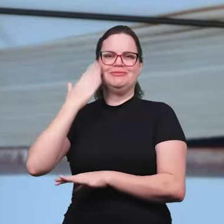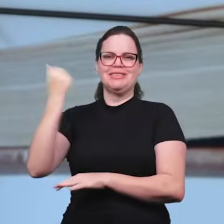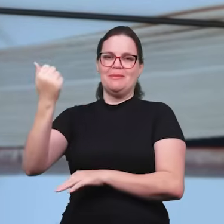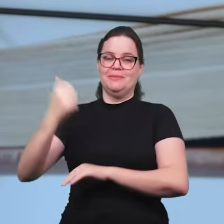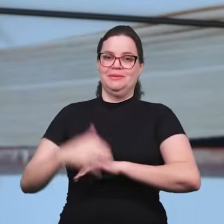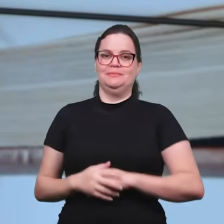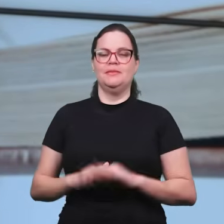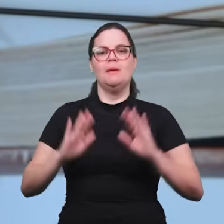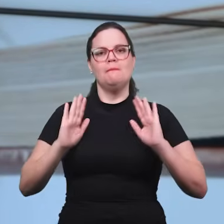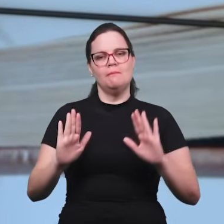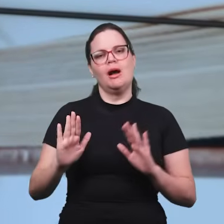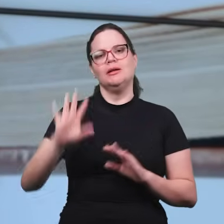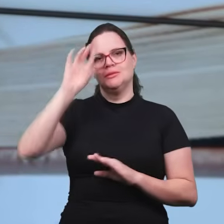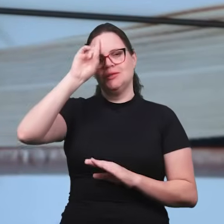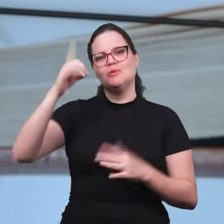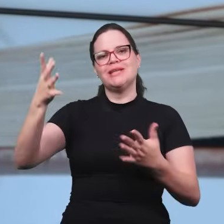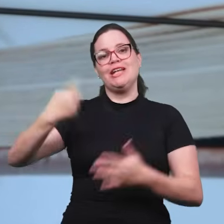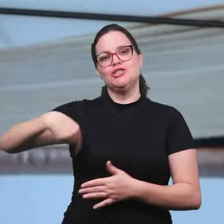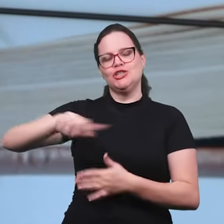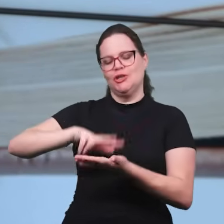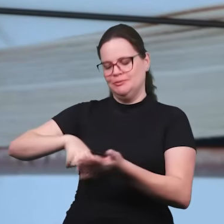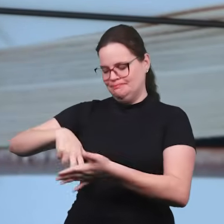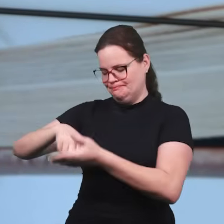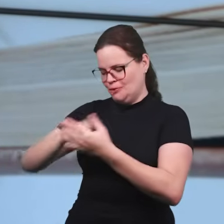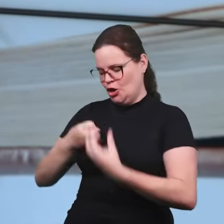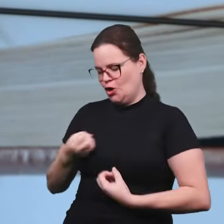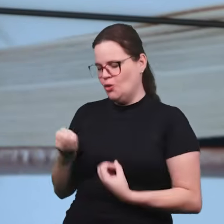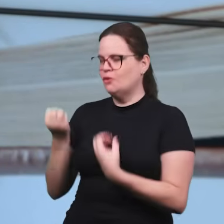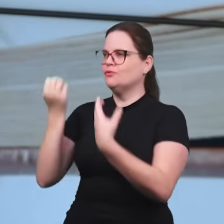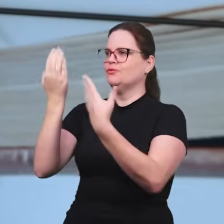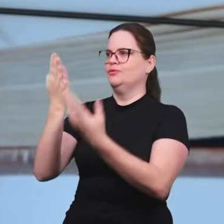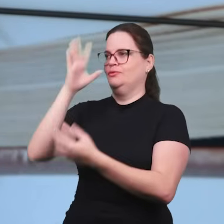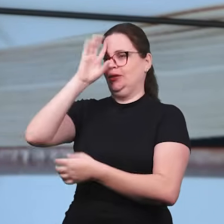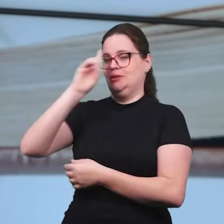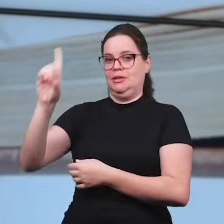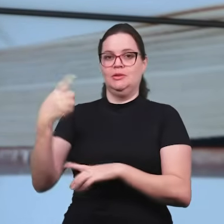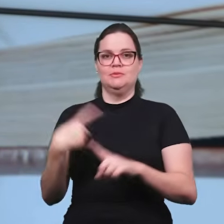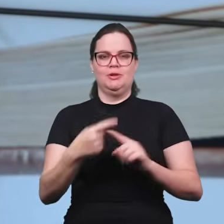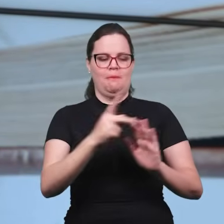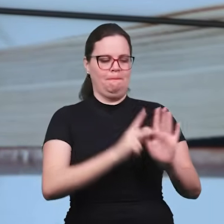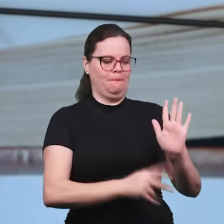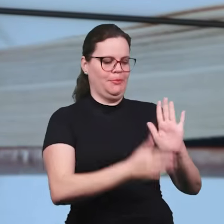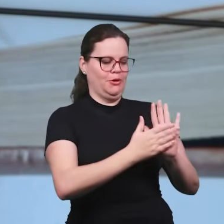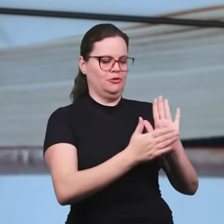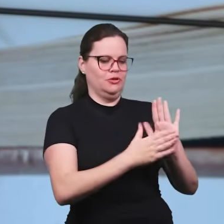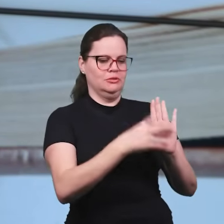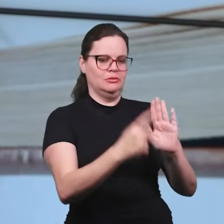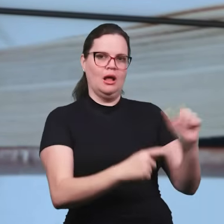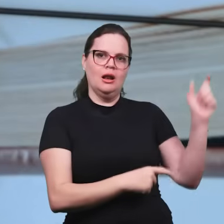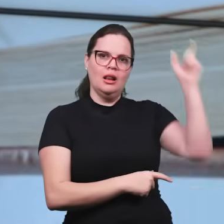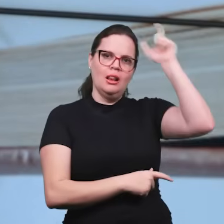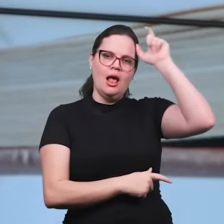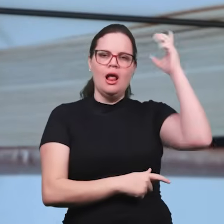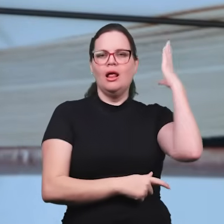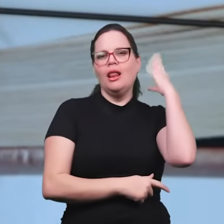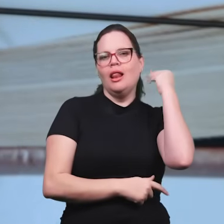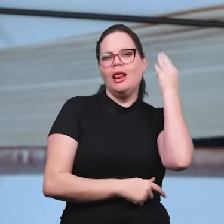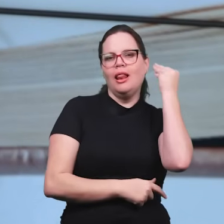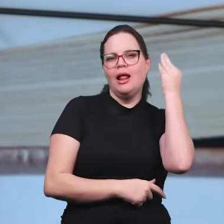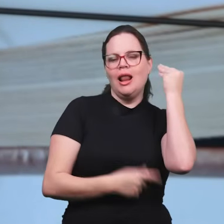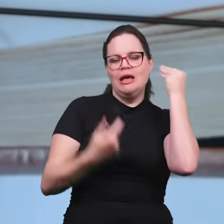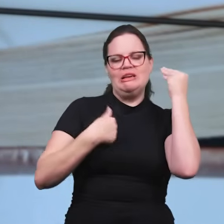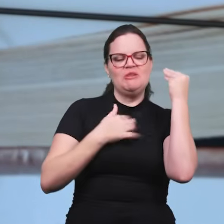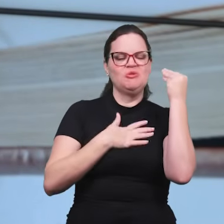nós cheguemos a Ele e confessemos, né? Todo o projeto do adversário é fomentar a insatisfação